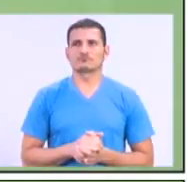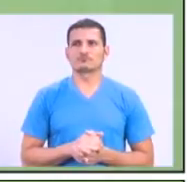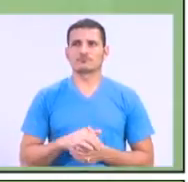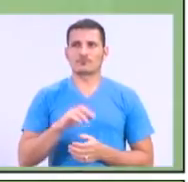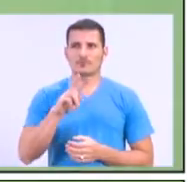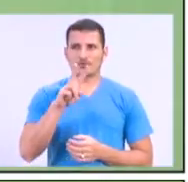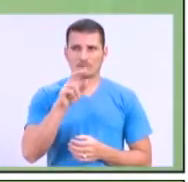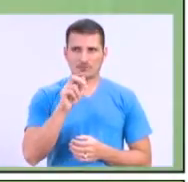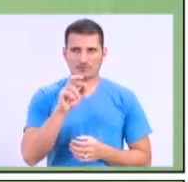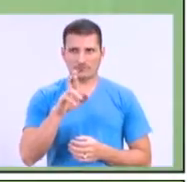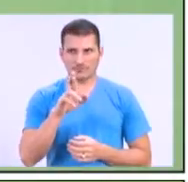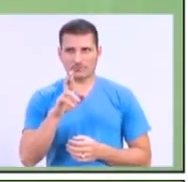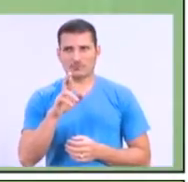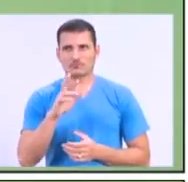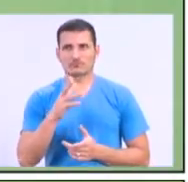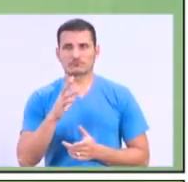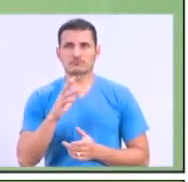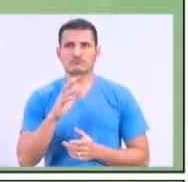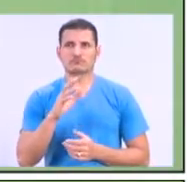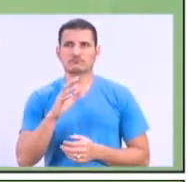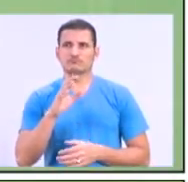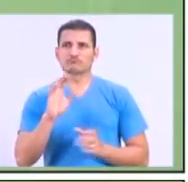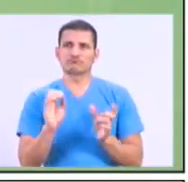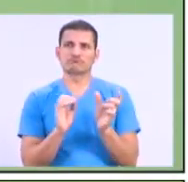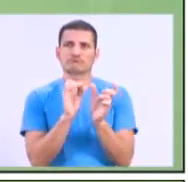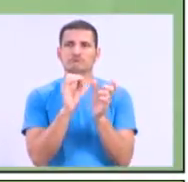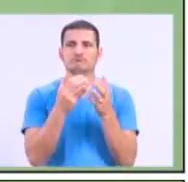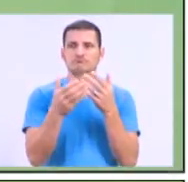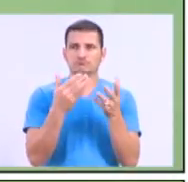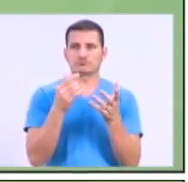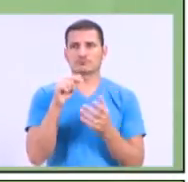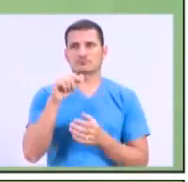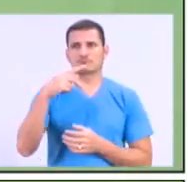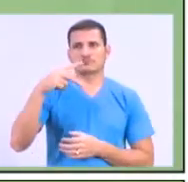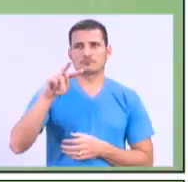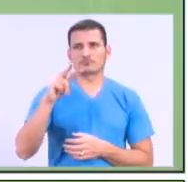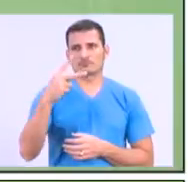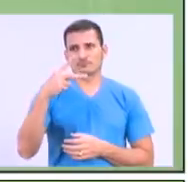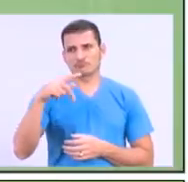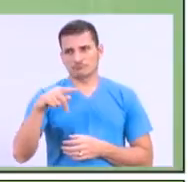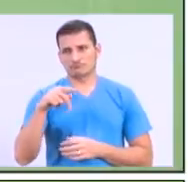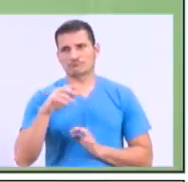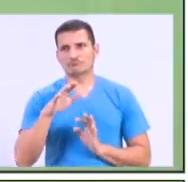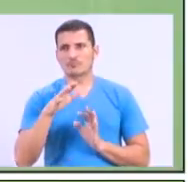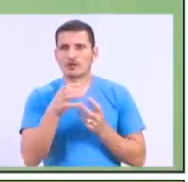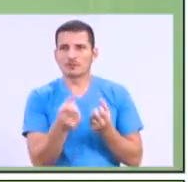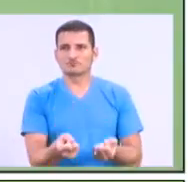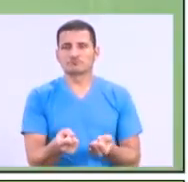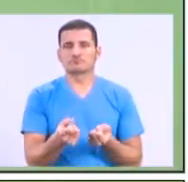variável, automaticamente o PHP reconhece ela. Opa, legal, né? Então você pode